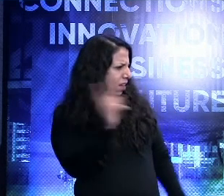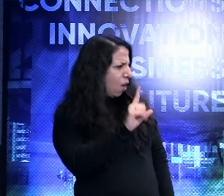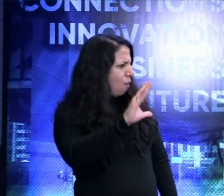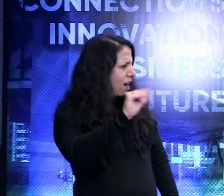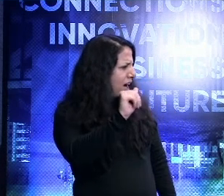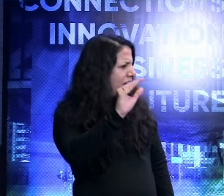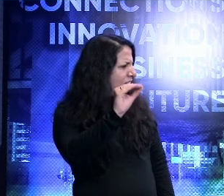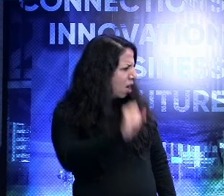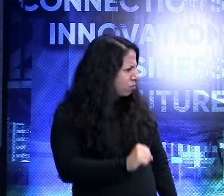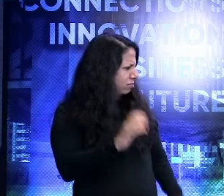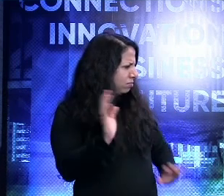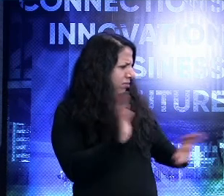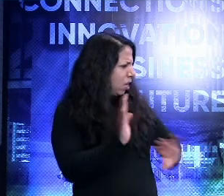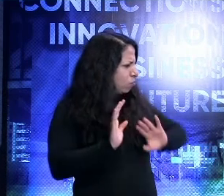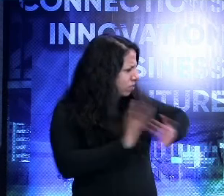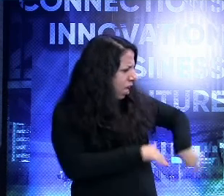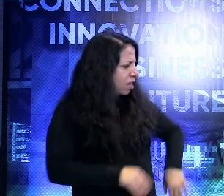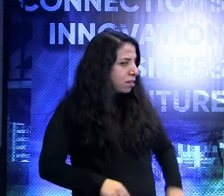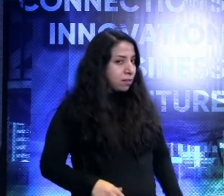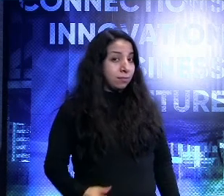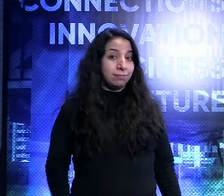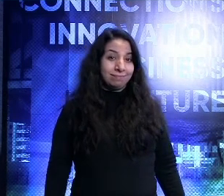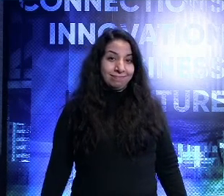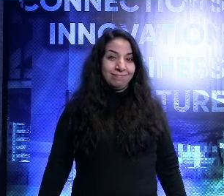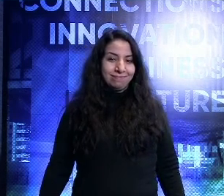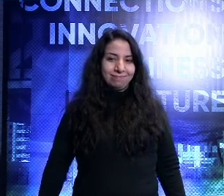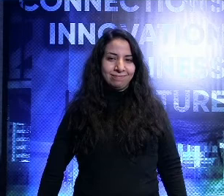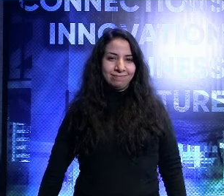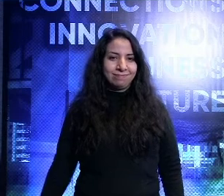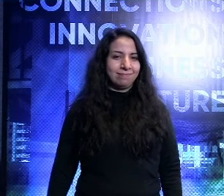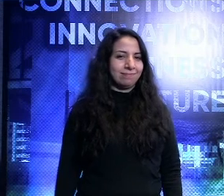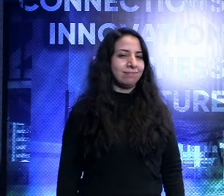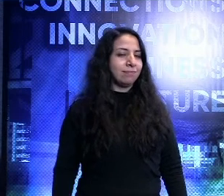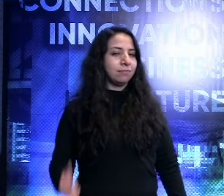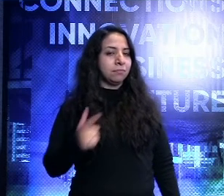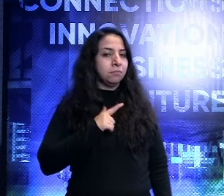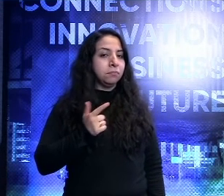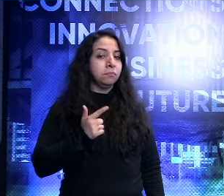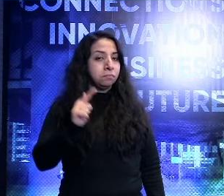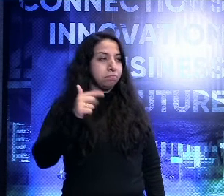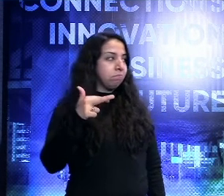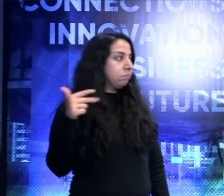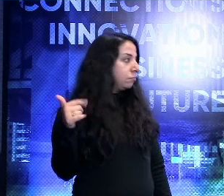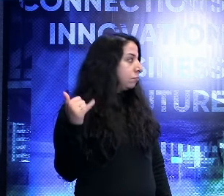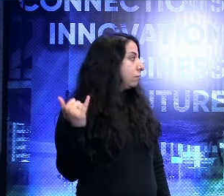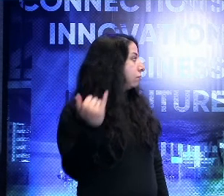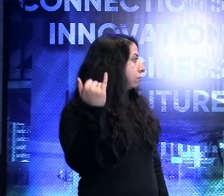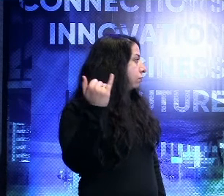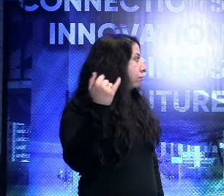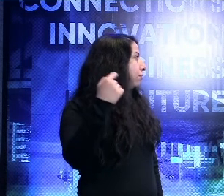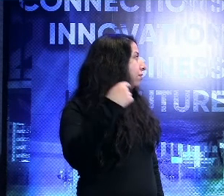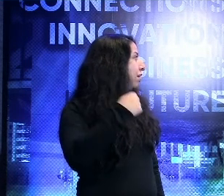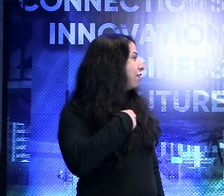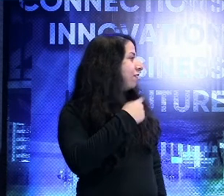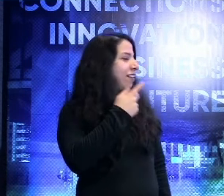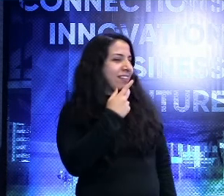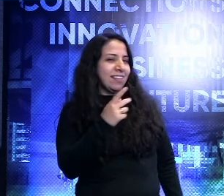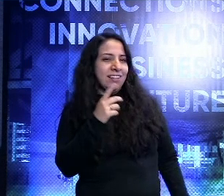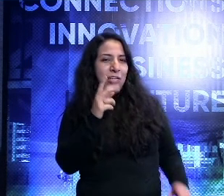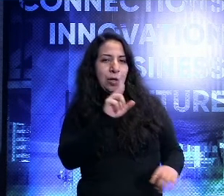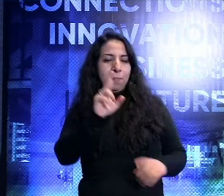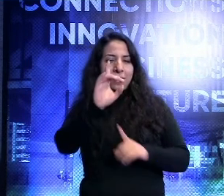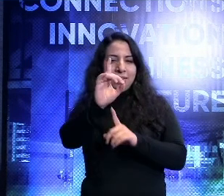Uma outra coisa importante, que eu chamo isso de DR, tá? Que é, pode forçar conversa profunda. Sabe aquela coisa que ninguém quer